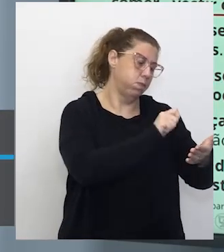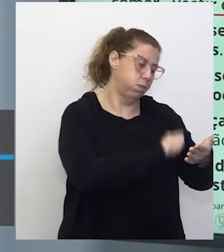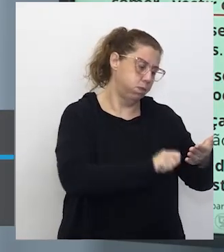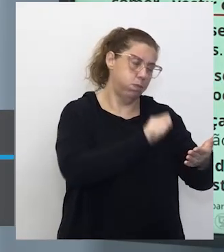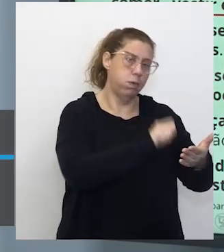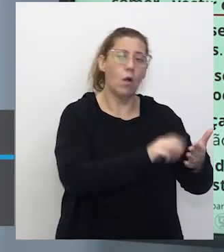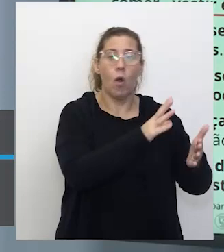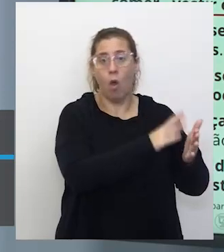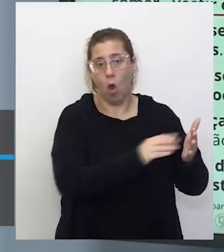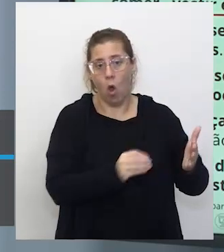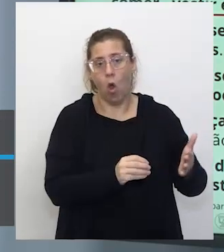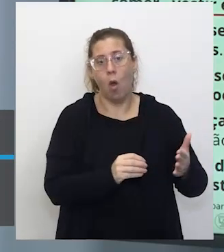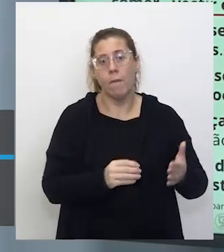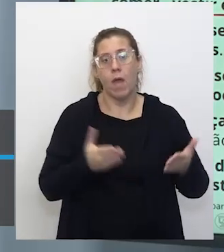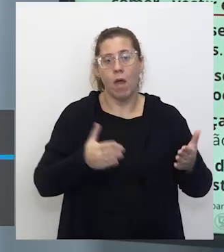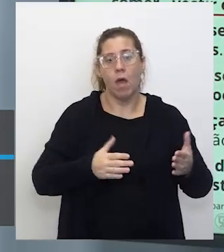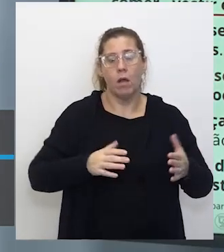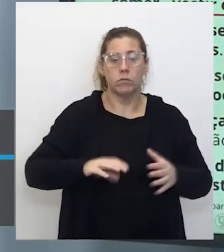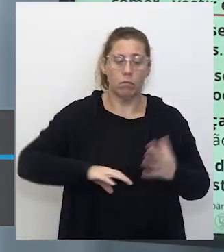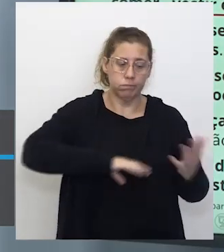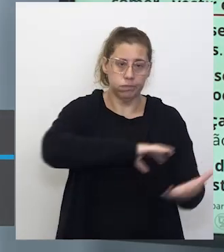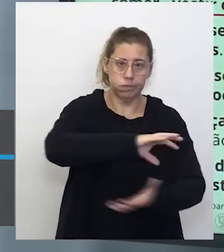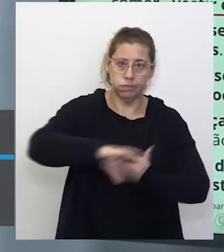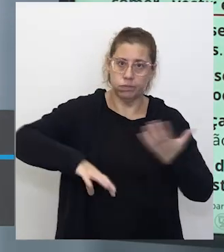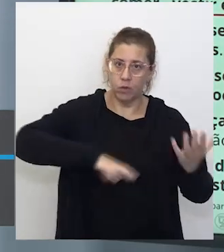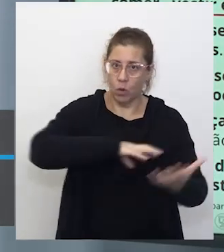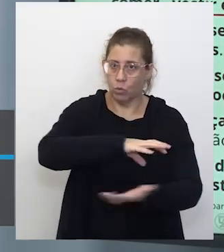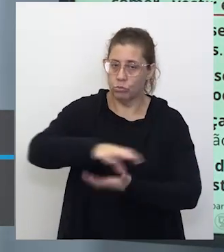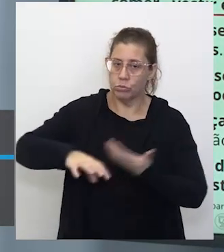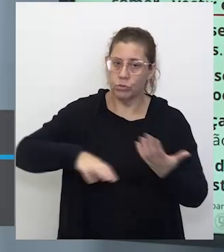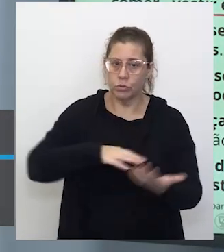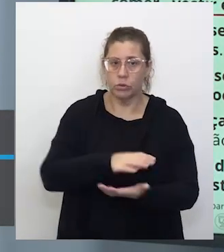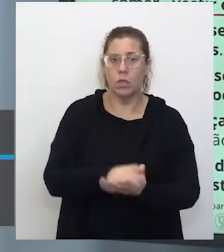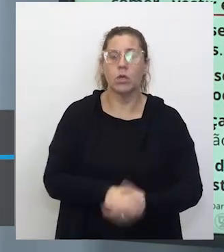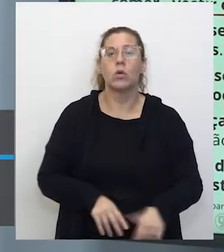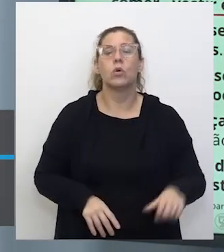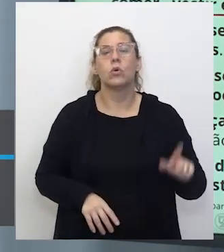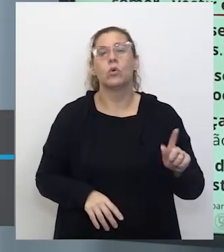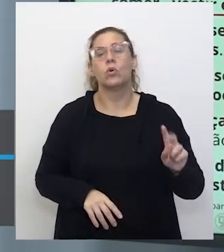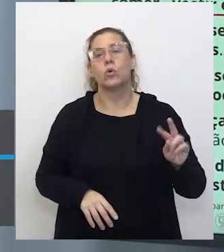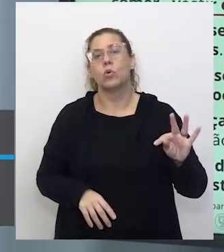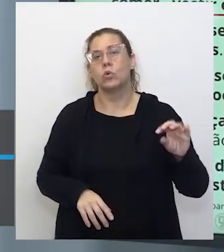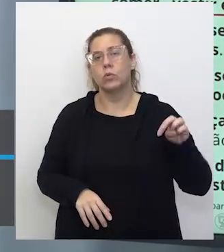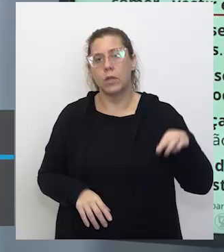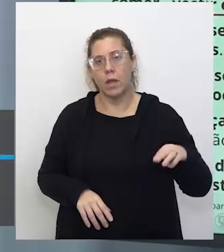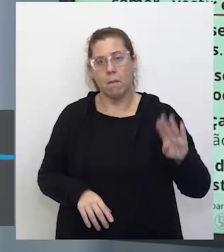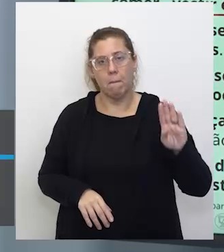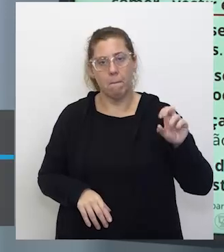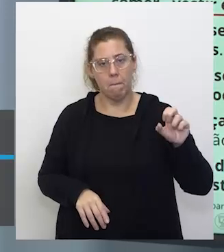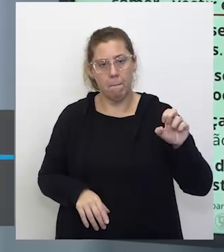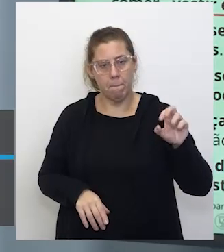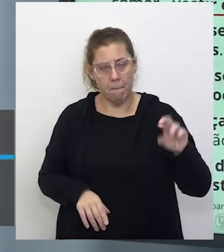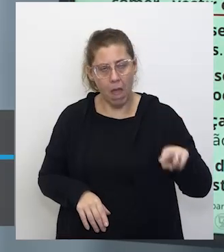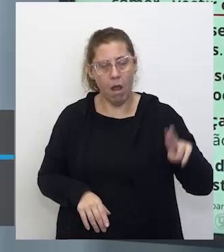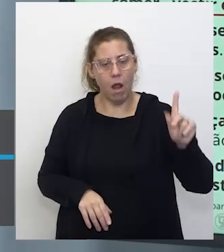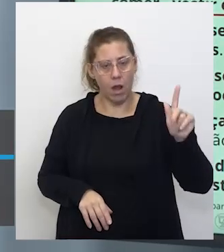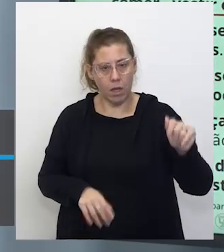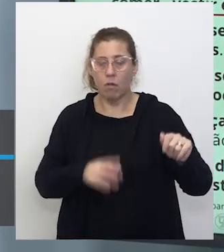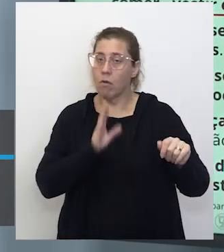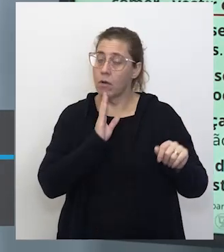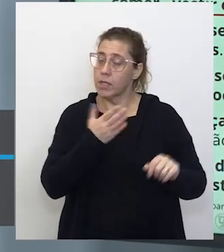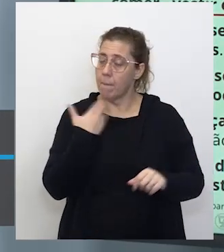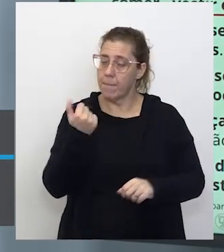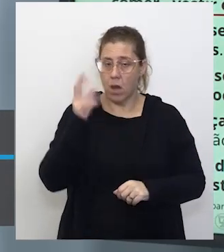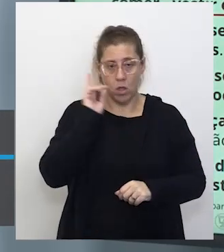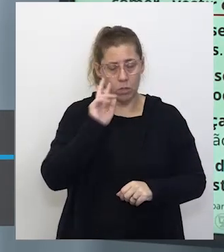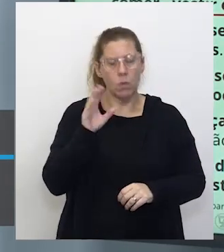cópia, até a revolução da imprensa, né, a revolução de Gutenberg. E aí nós vamos conhecer melhor essa história. Mas